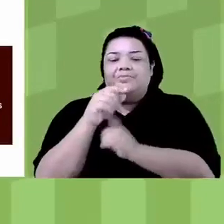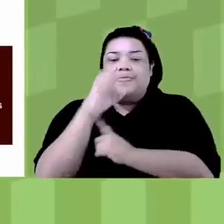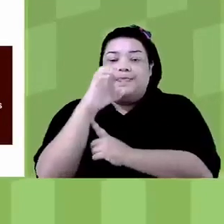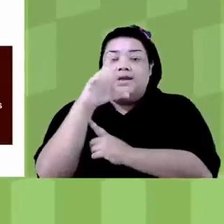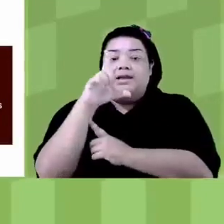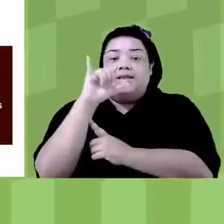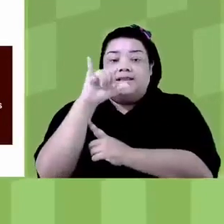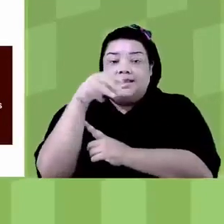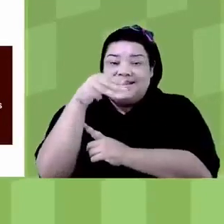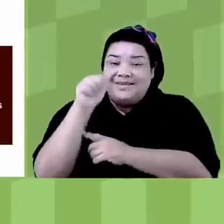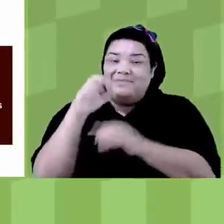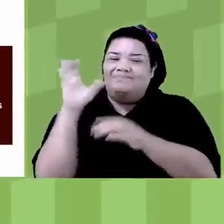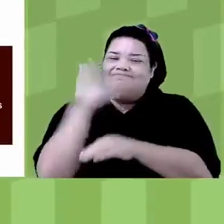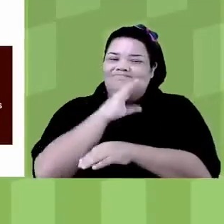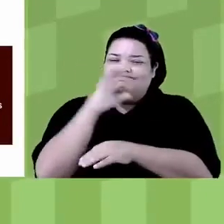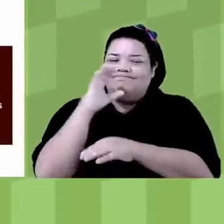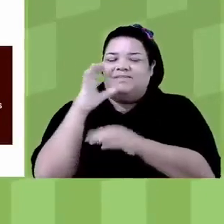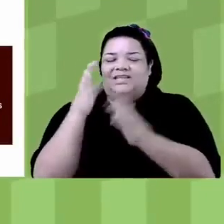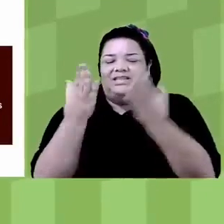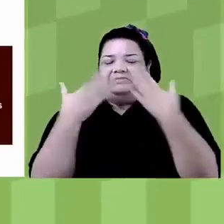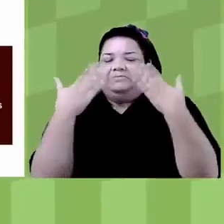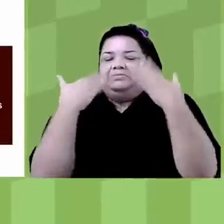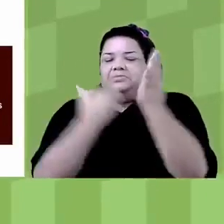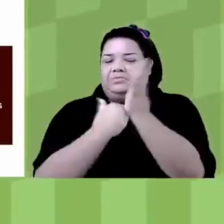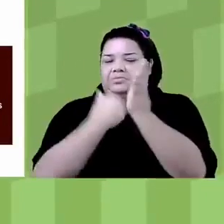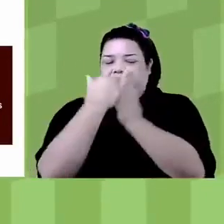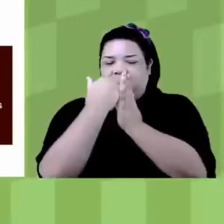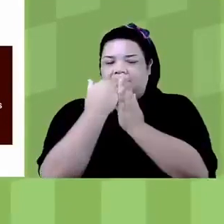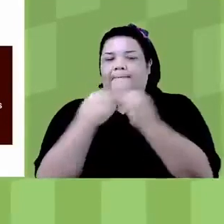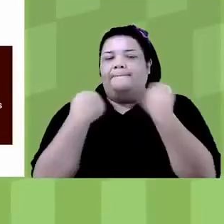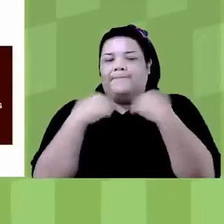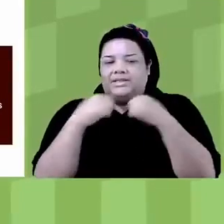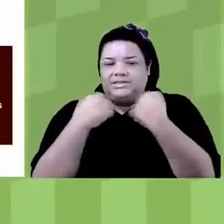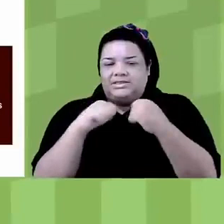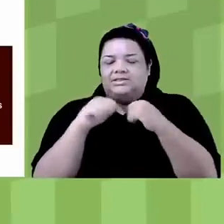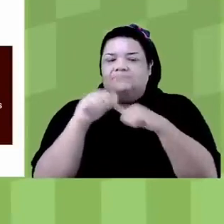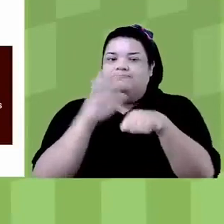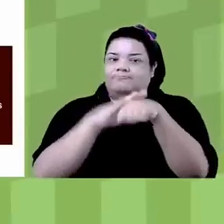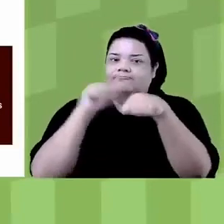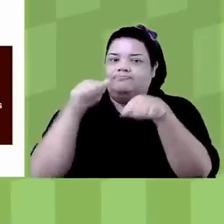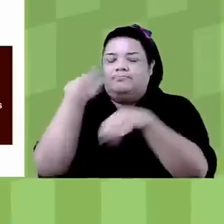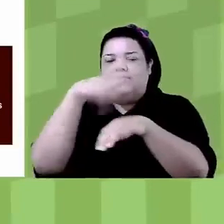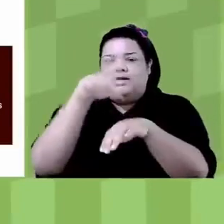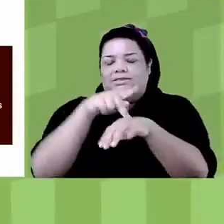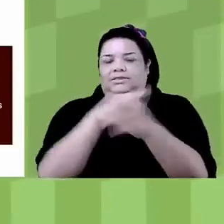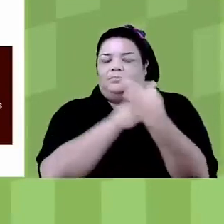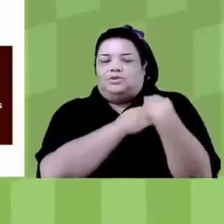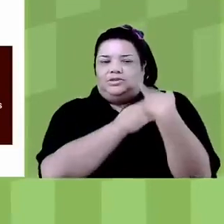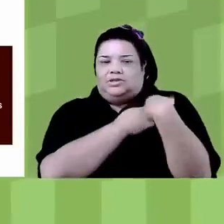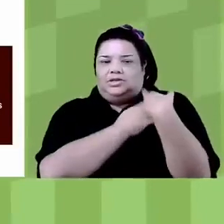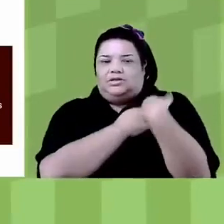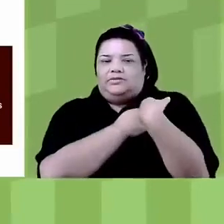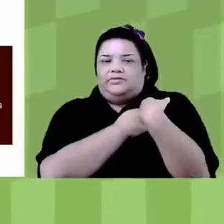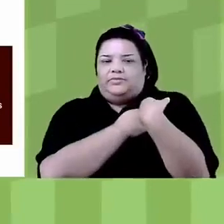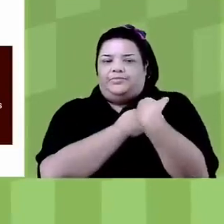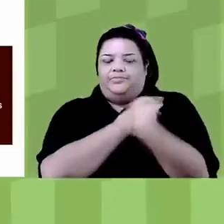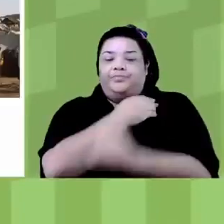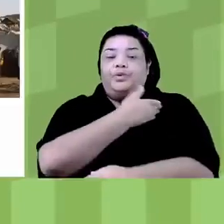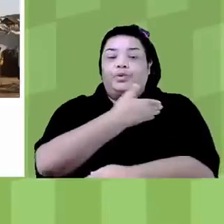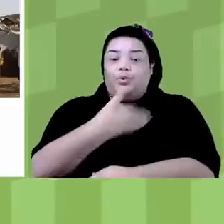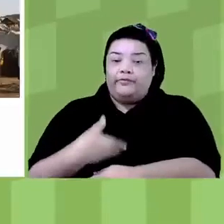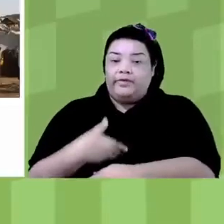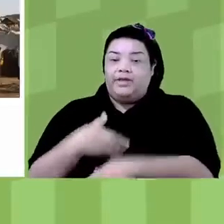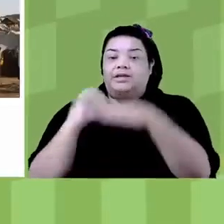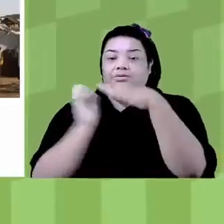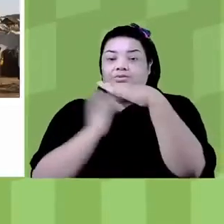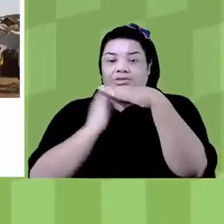ações judiciais propostas chamando a responsabilidade de governos e empresas,